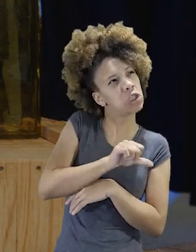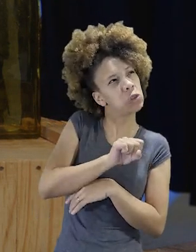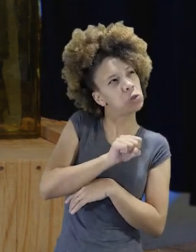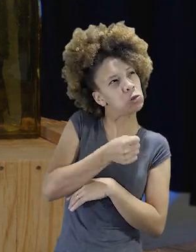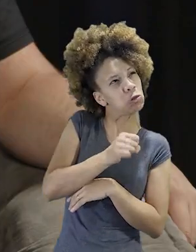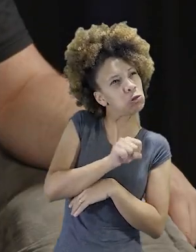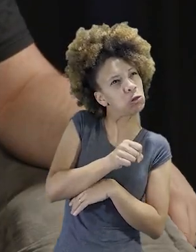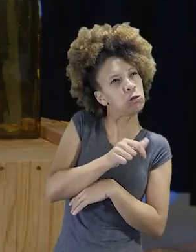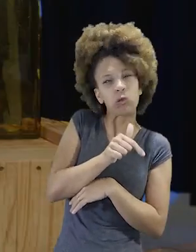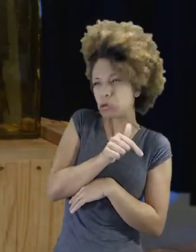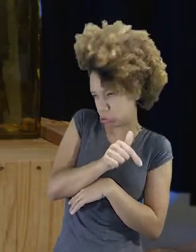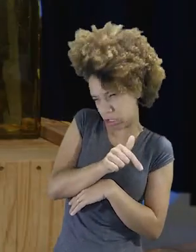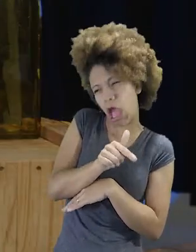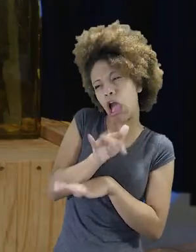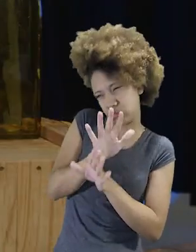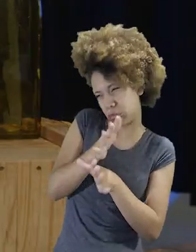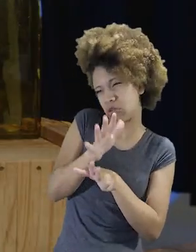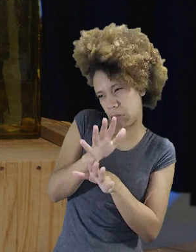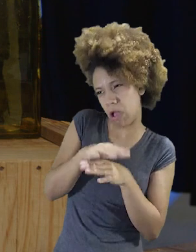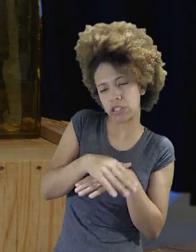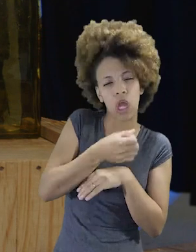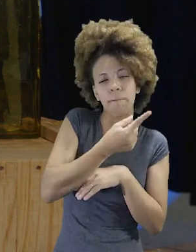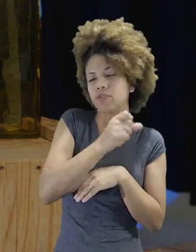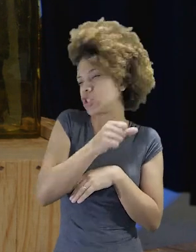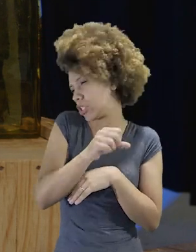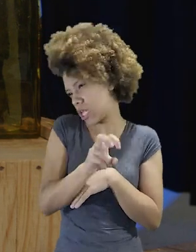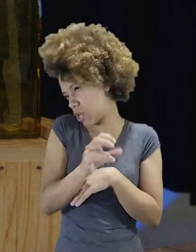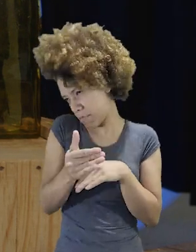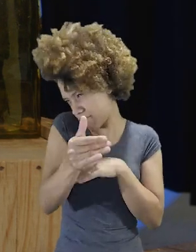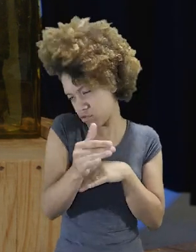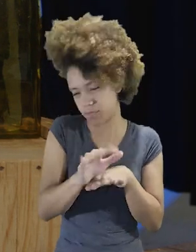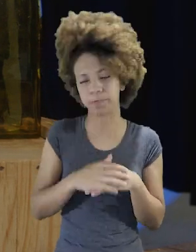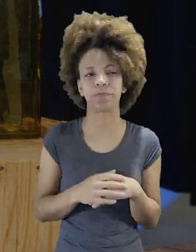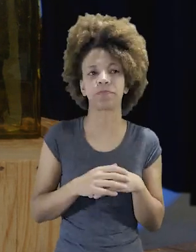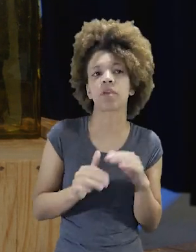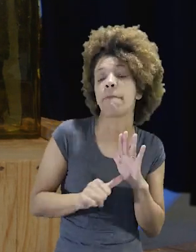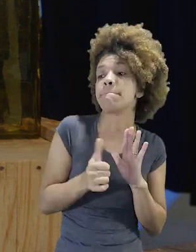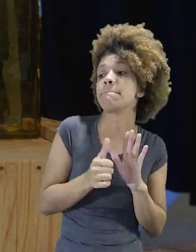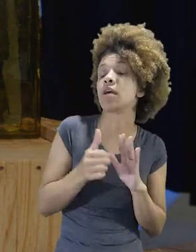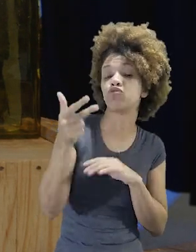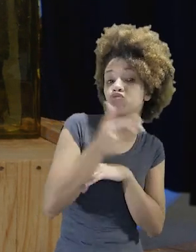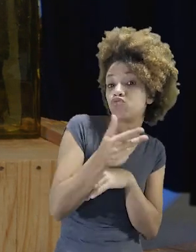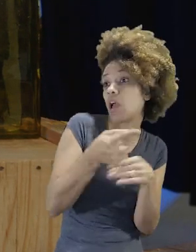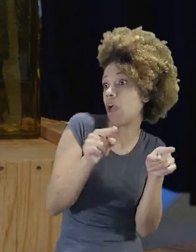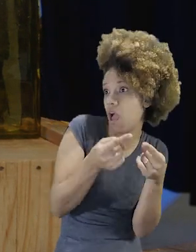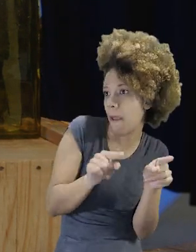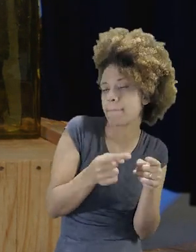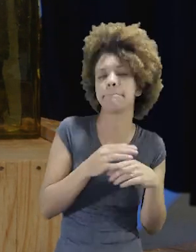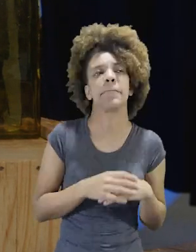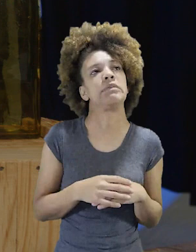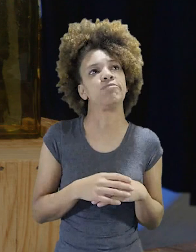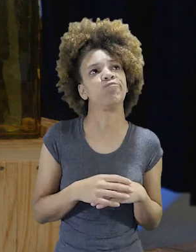800 é anos 80 85 para frente assim né a primeira a primeira a primeira coletânea de rap